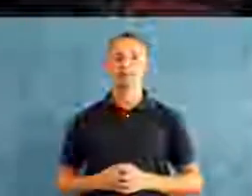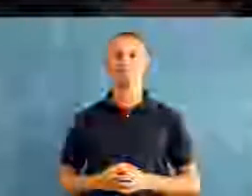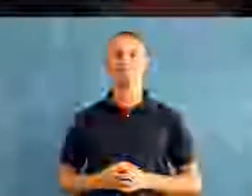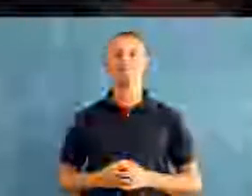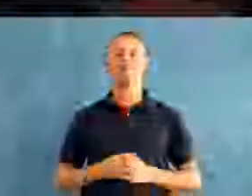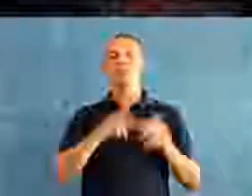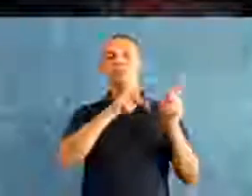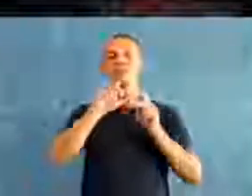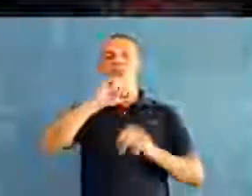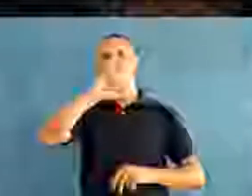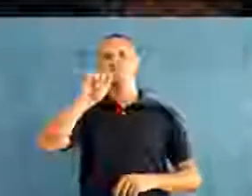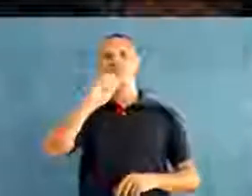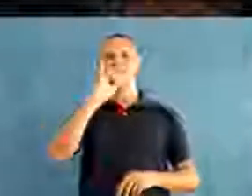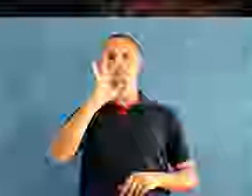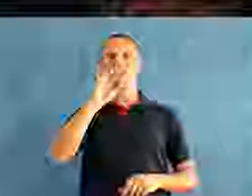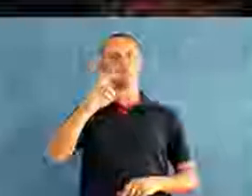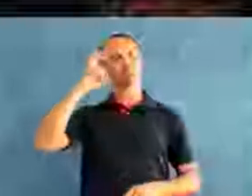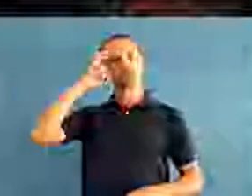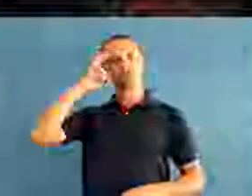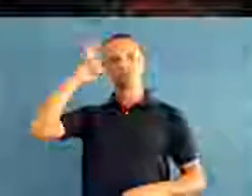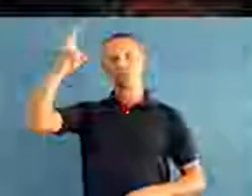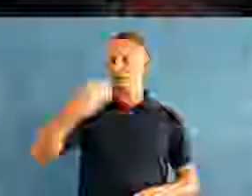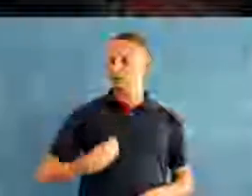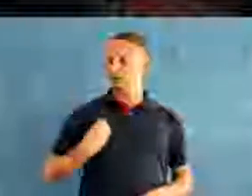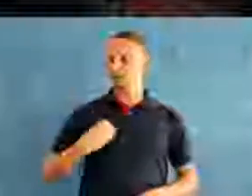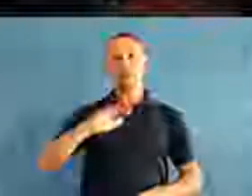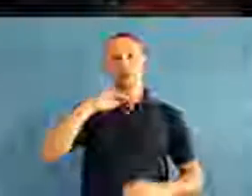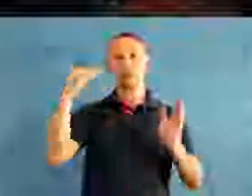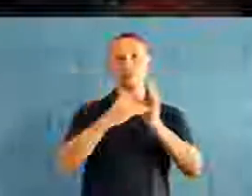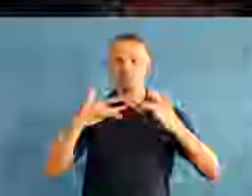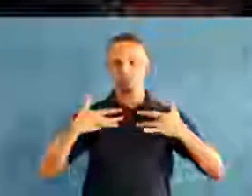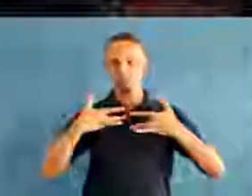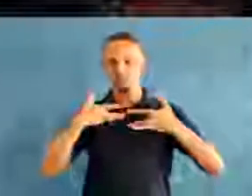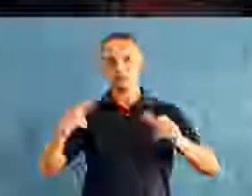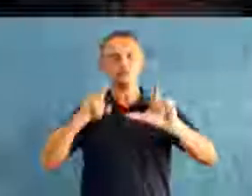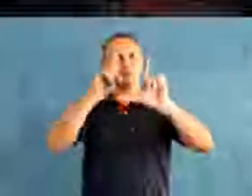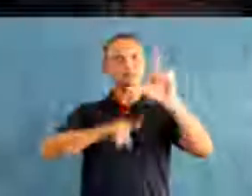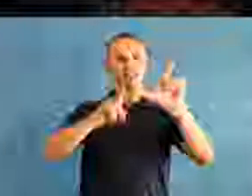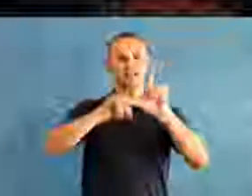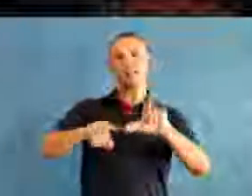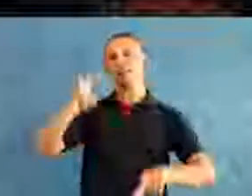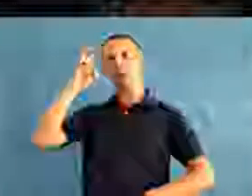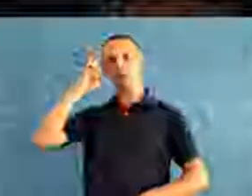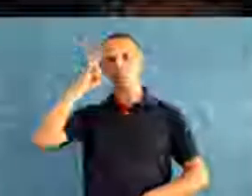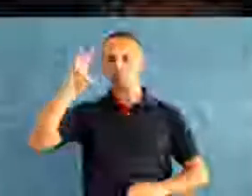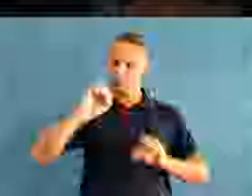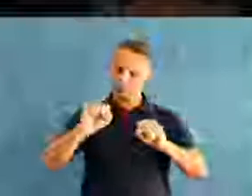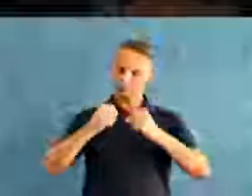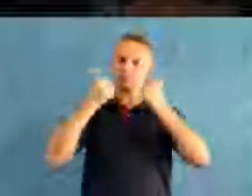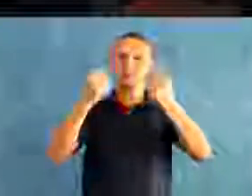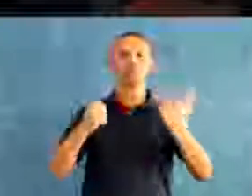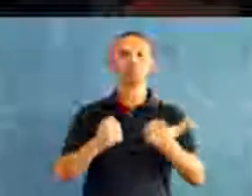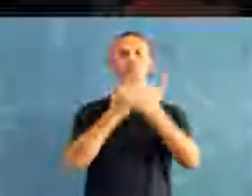um grande intelectual, um homem que dedicou a vida toda às letras e cultura. Então, eu queria partilhar essa alegria, né, com